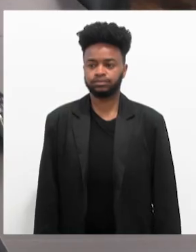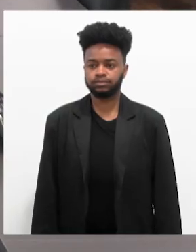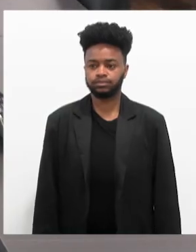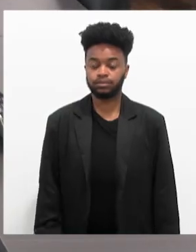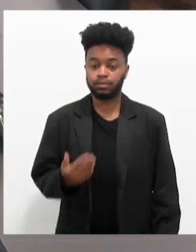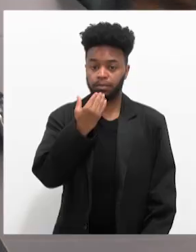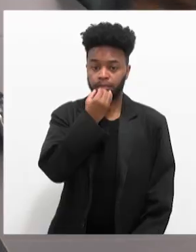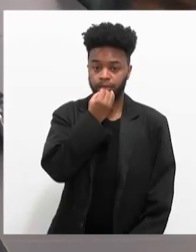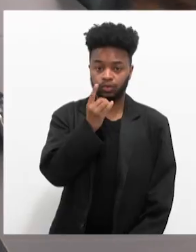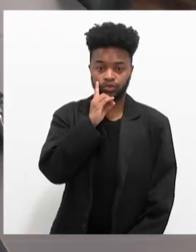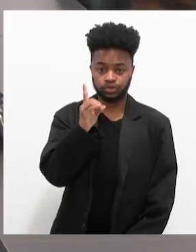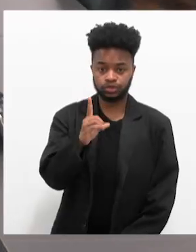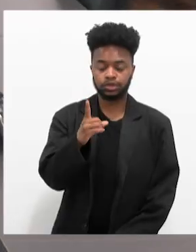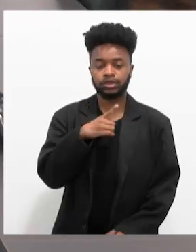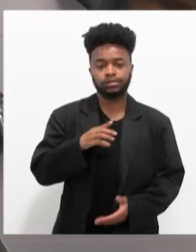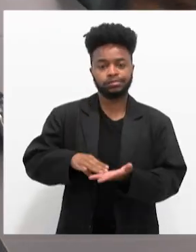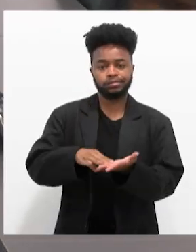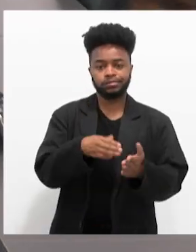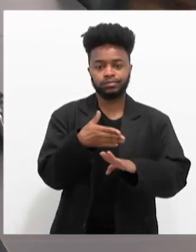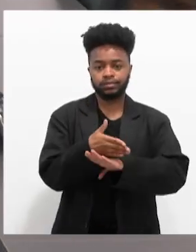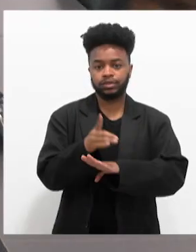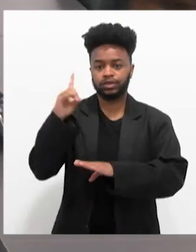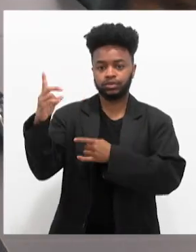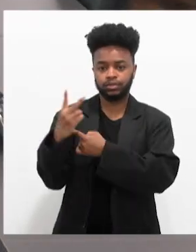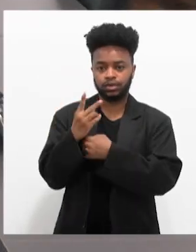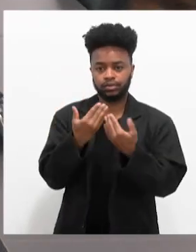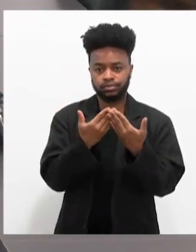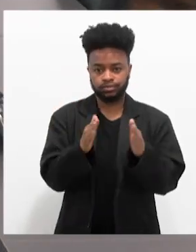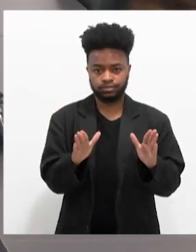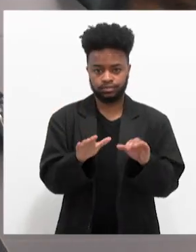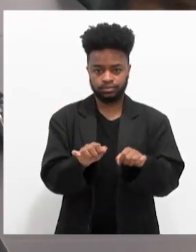Havendo número legal, sob a proteção de Deus, declaro abertos os trabalhos.